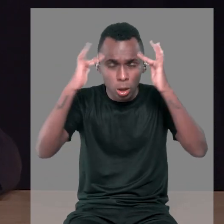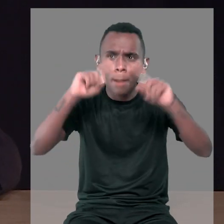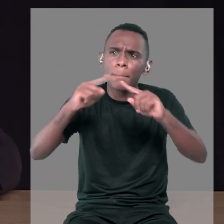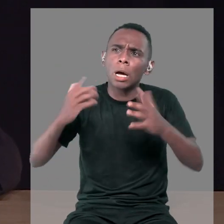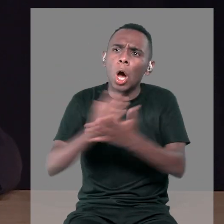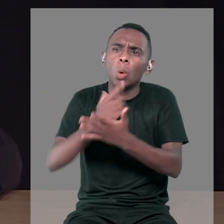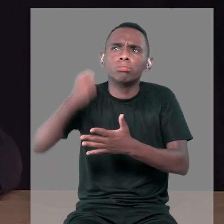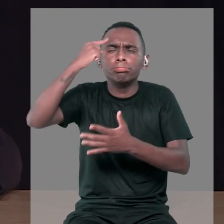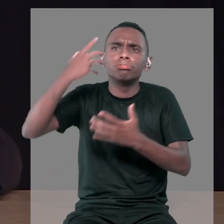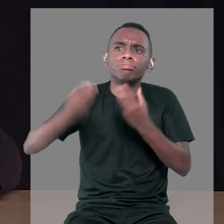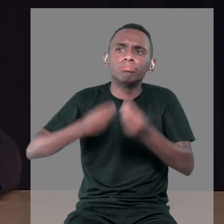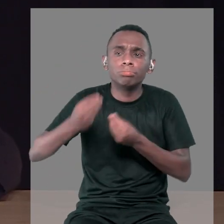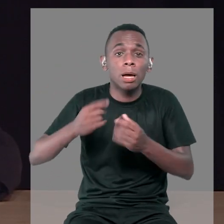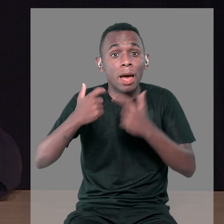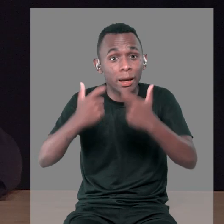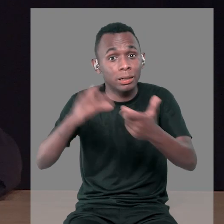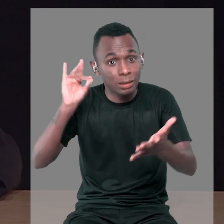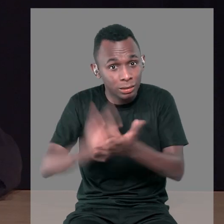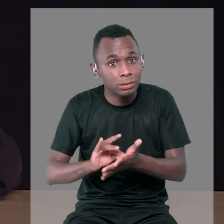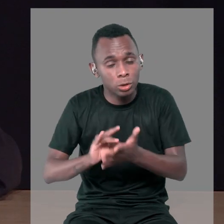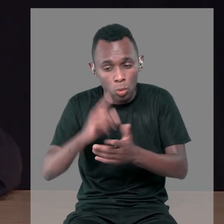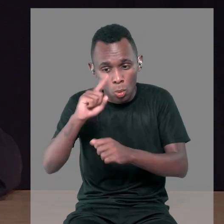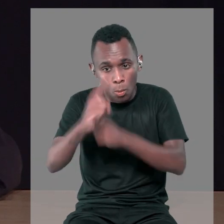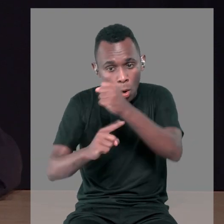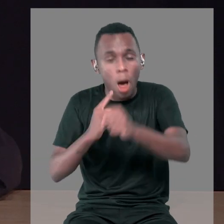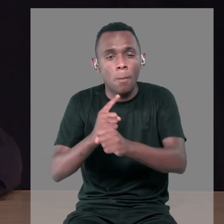todos nós, que é a guerra absoluta, com a arma atômica.